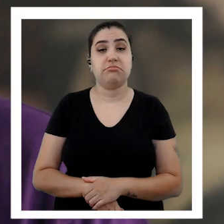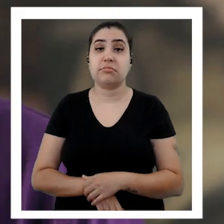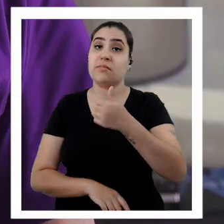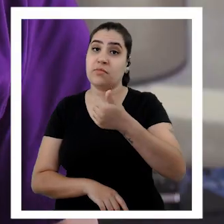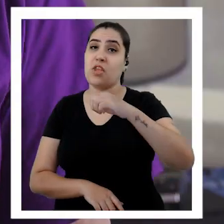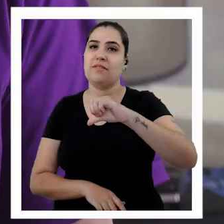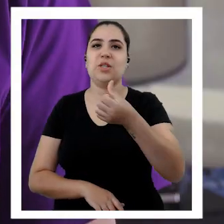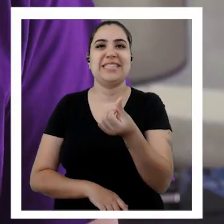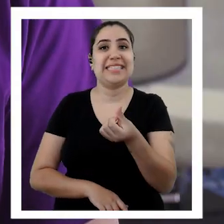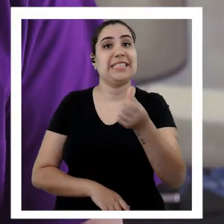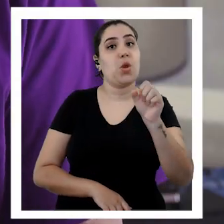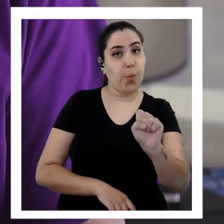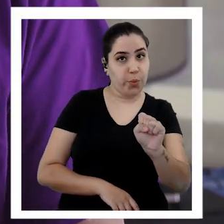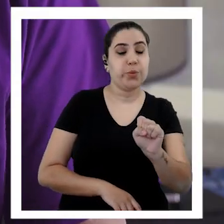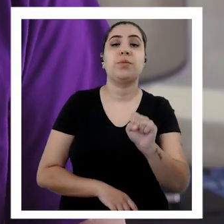anos, minha irmã. Em